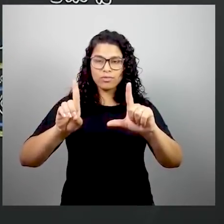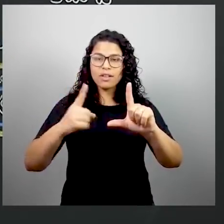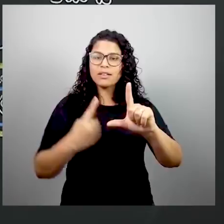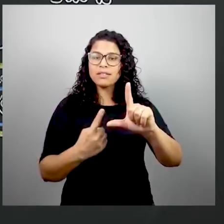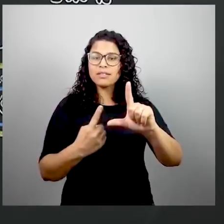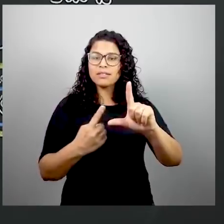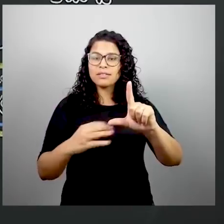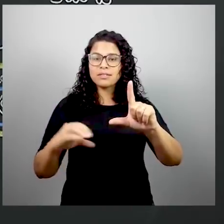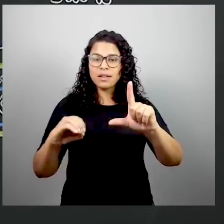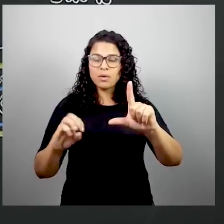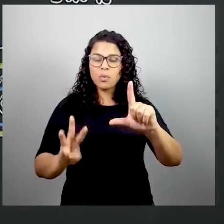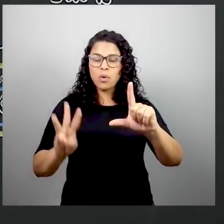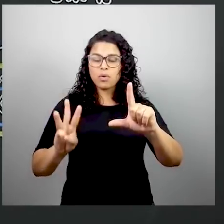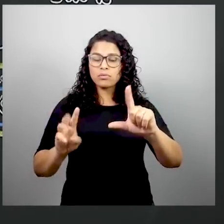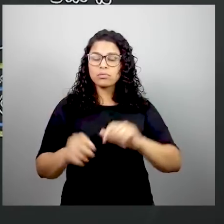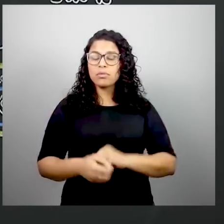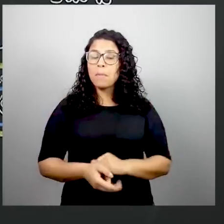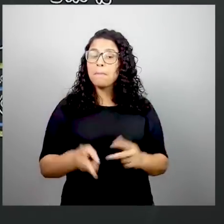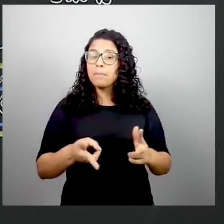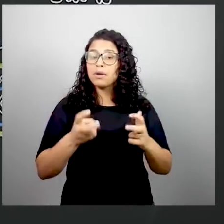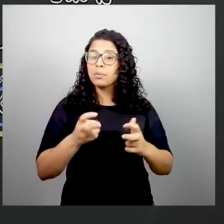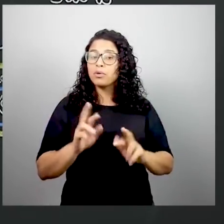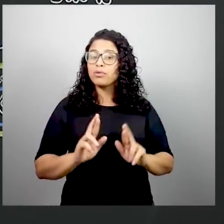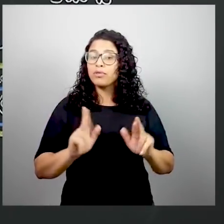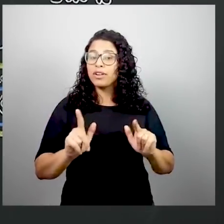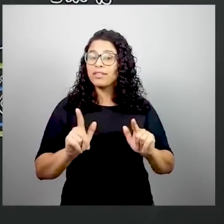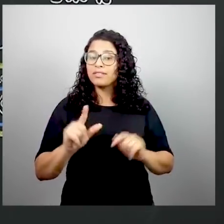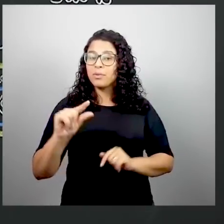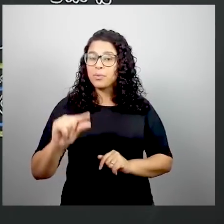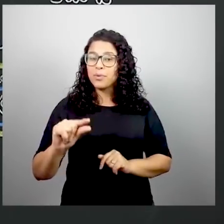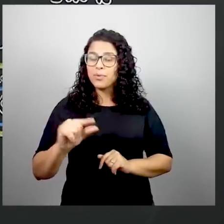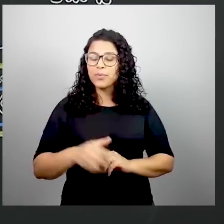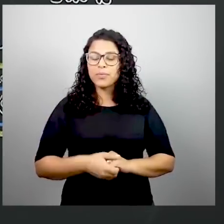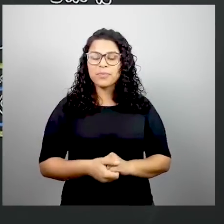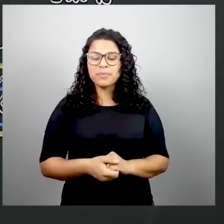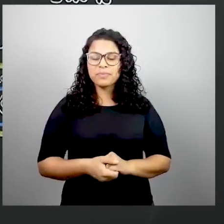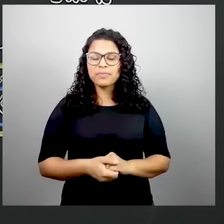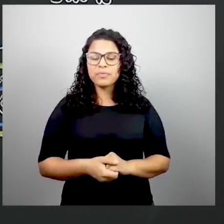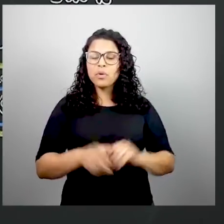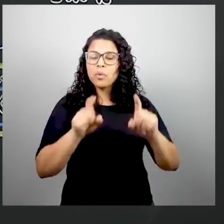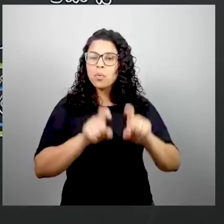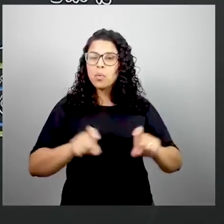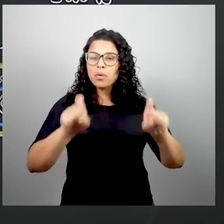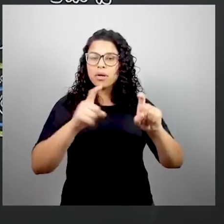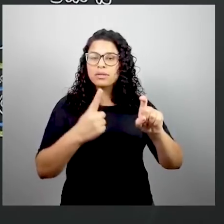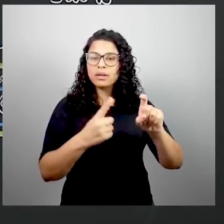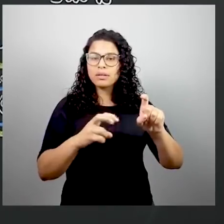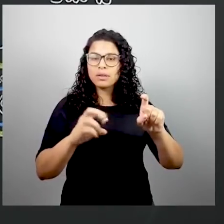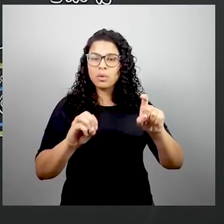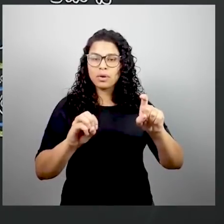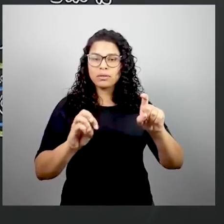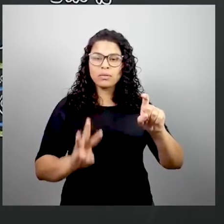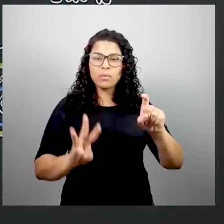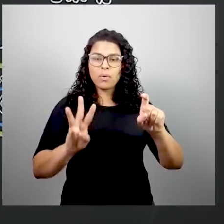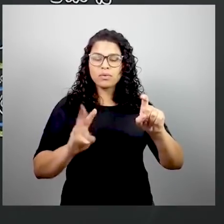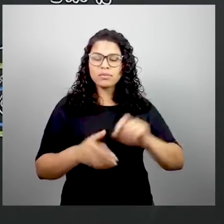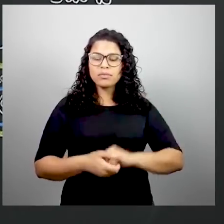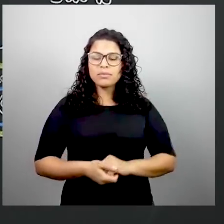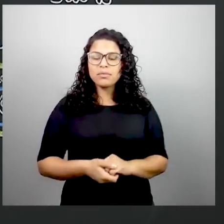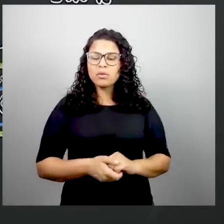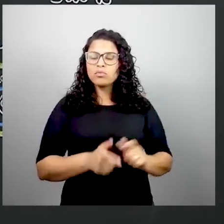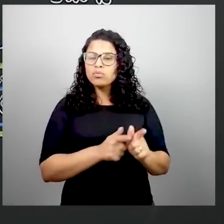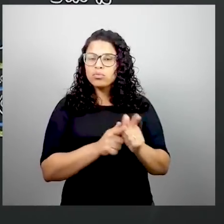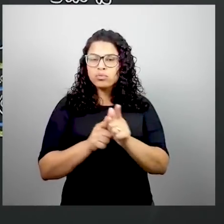LED, 100 watts, então já viu que tem aí, a de LED é menos. Um computador, 150 watts,